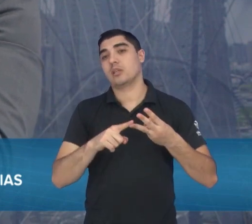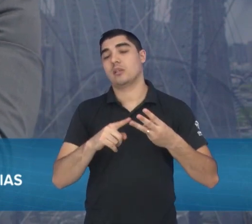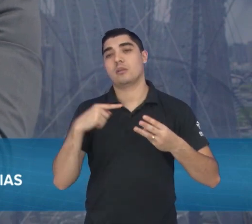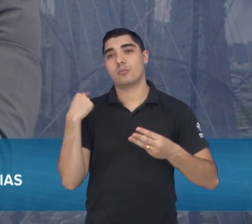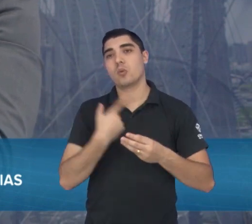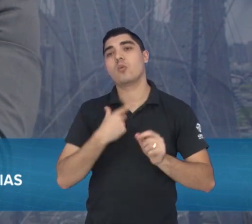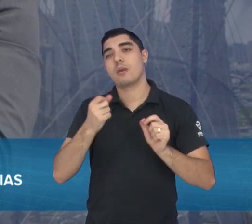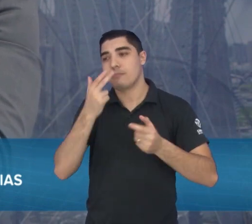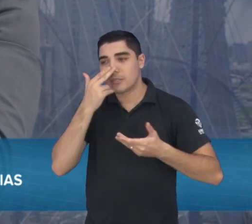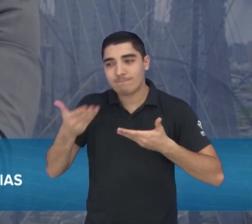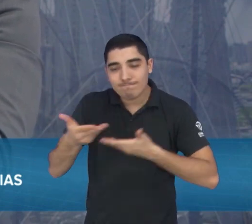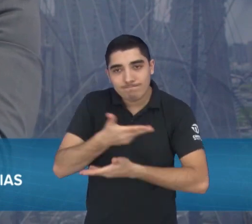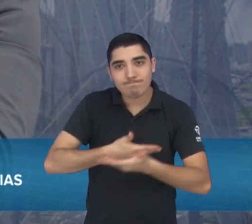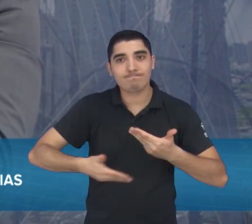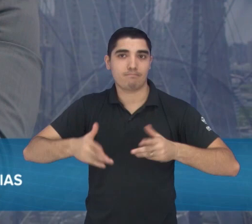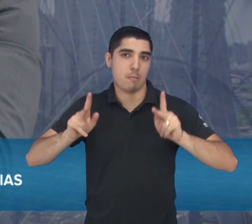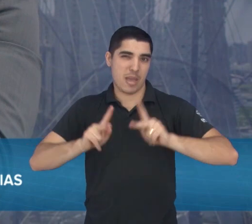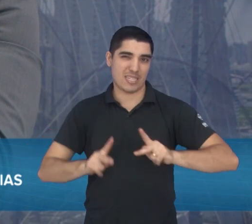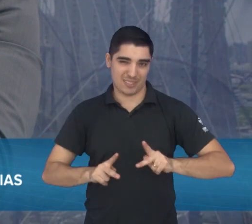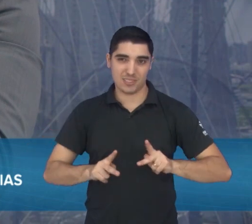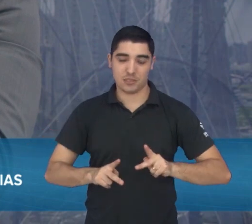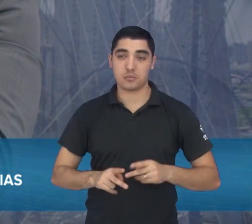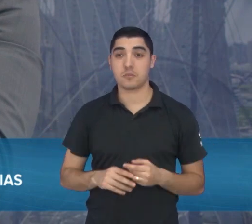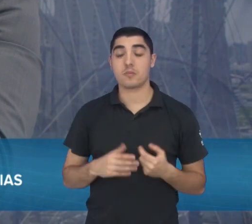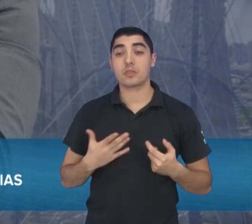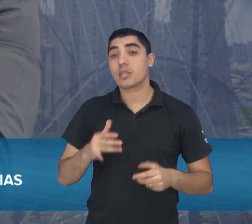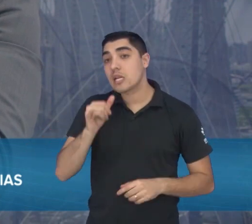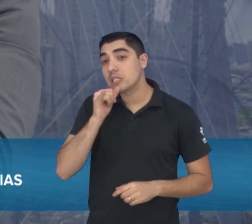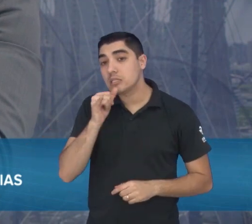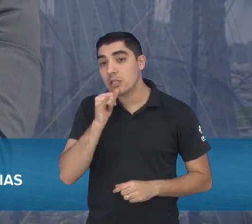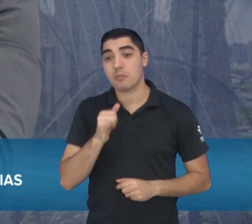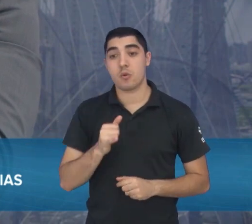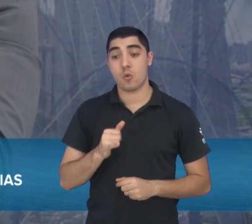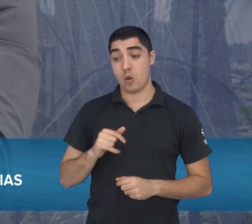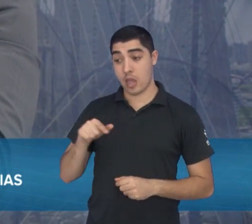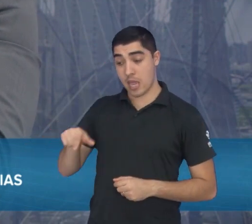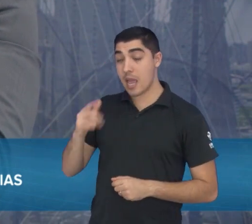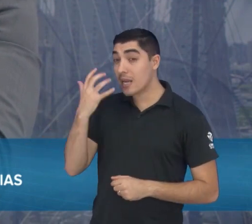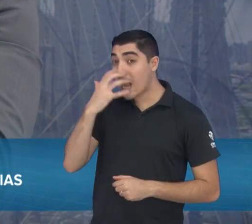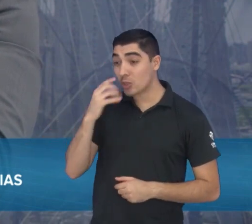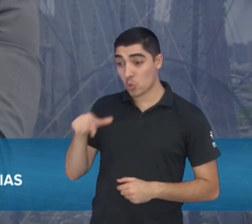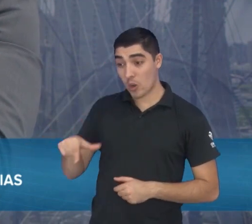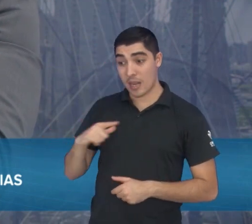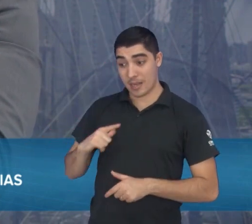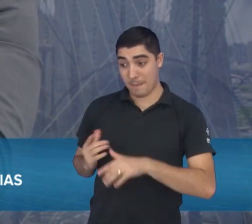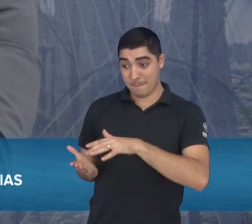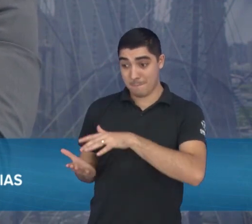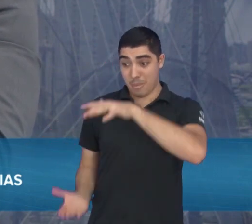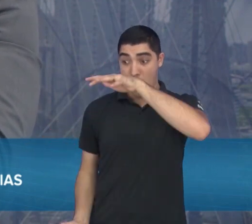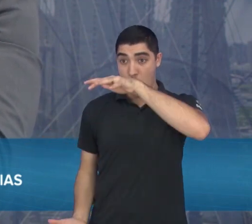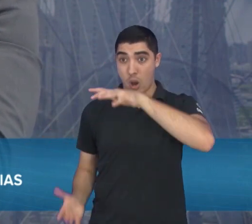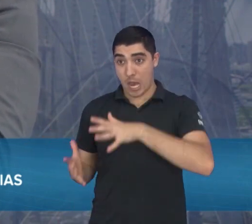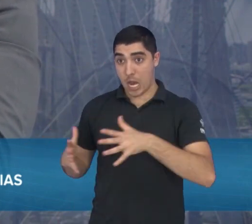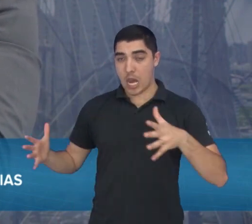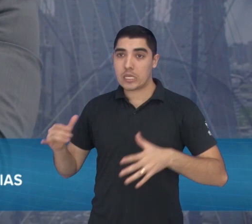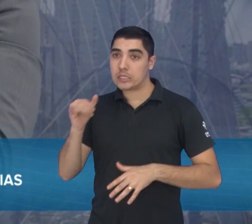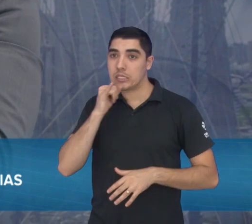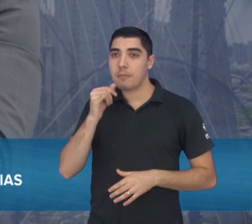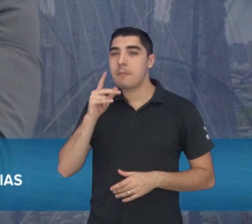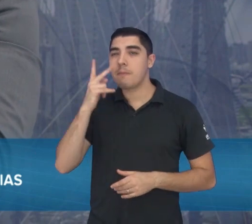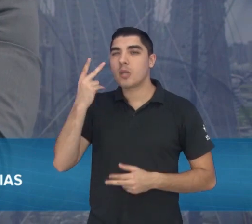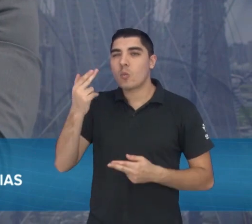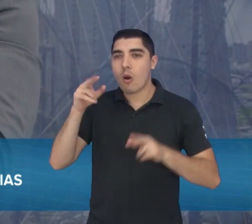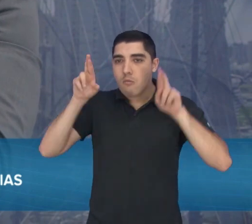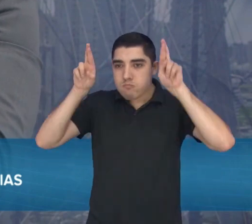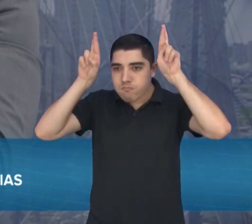que o meu cachorro, por ele ser de porte maior, de uma raça que tem uma tendência a ser mais agressiva, por exemplo, às vezes como um pitbull,